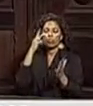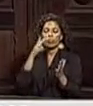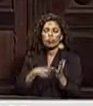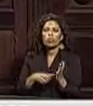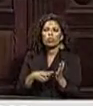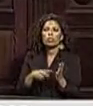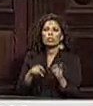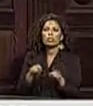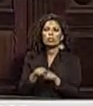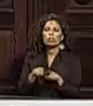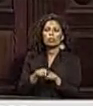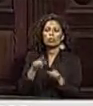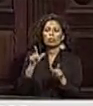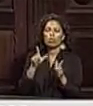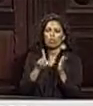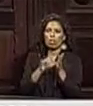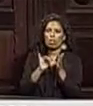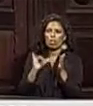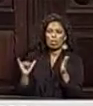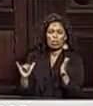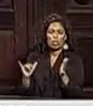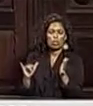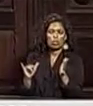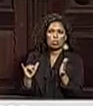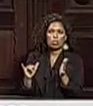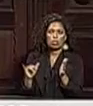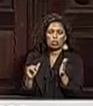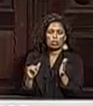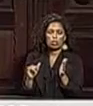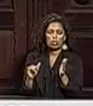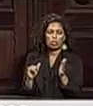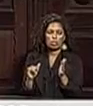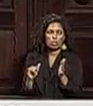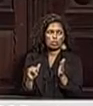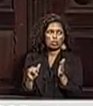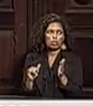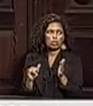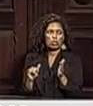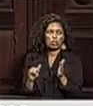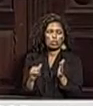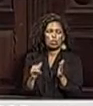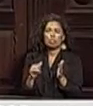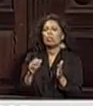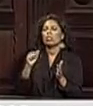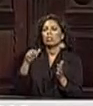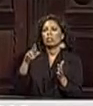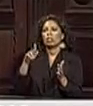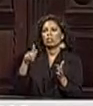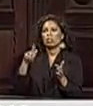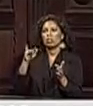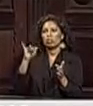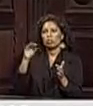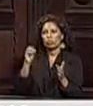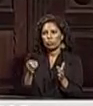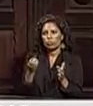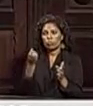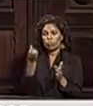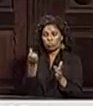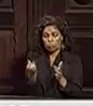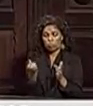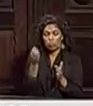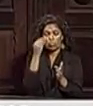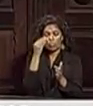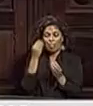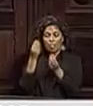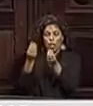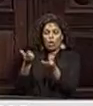Eliomar, que nessa lei do Repetro, na lei federal, no artigo 6º, se concede um outro tipo de isenção, que